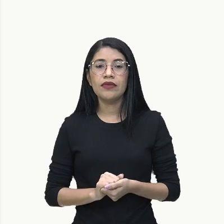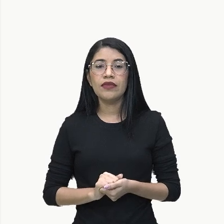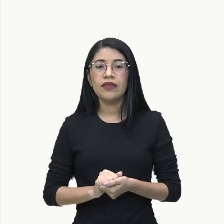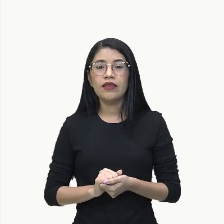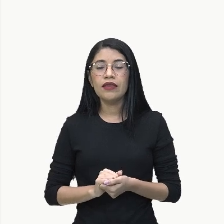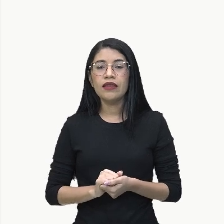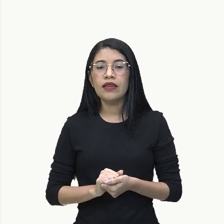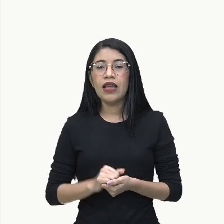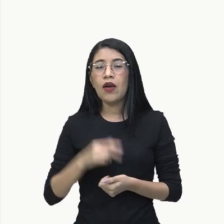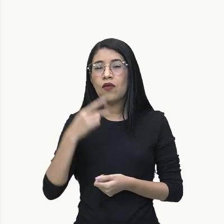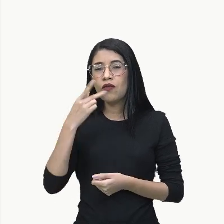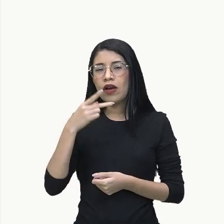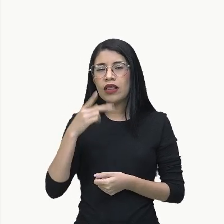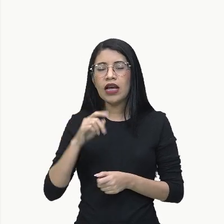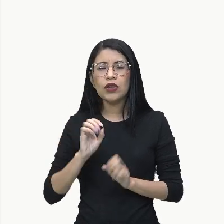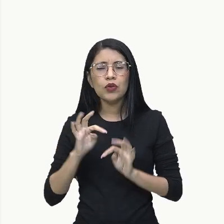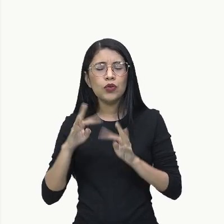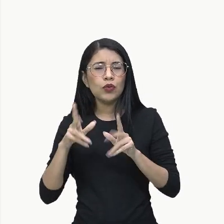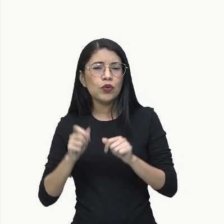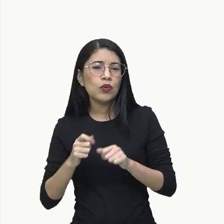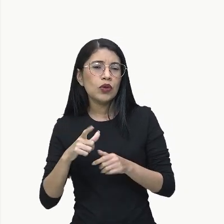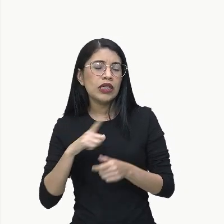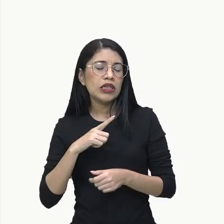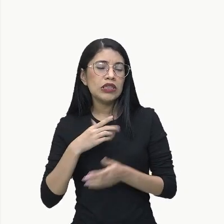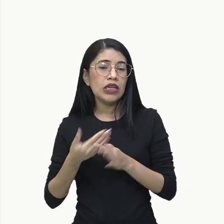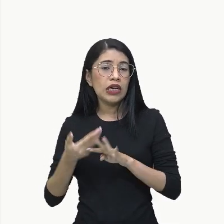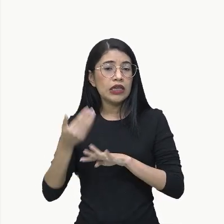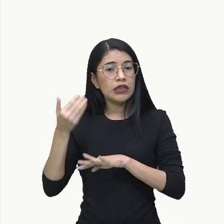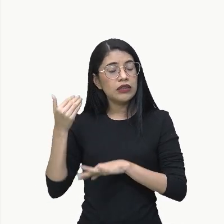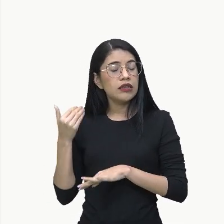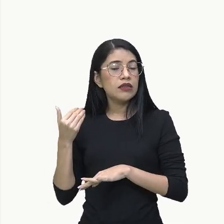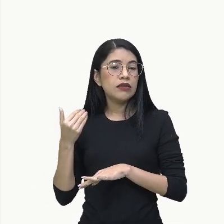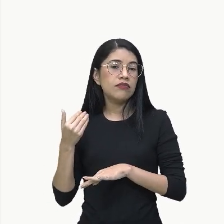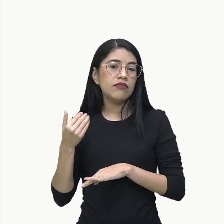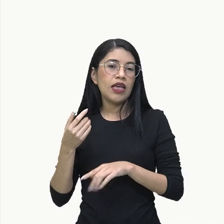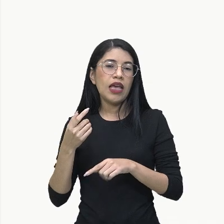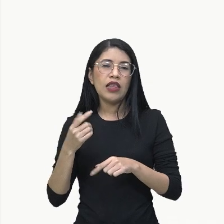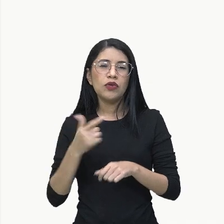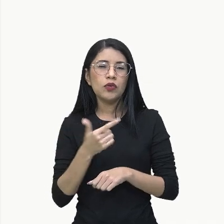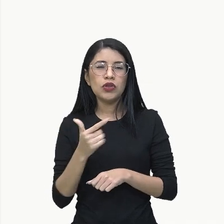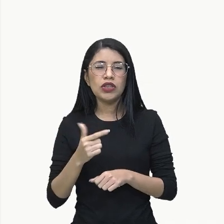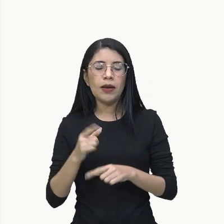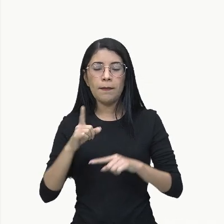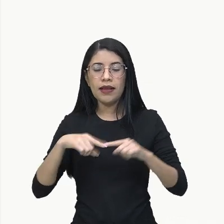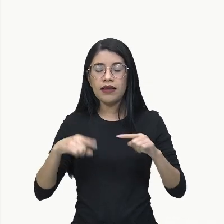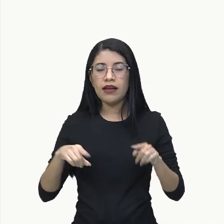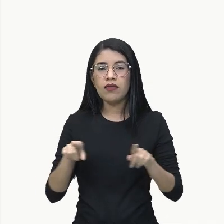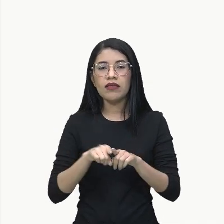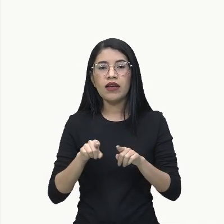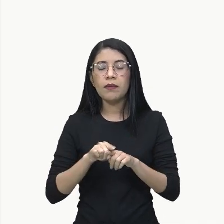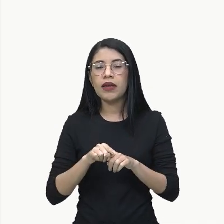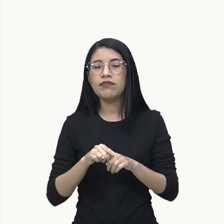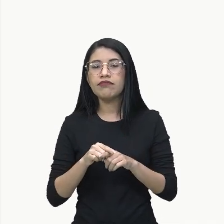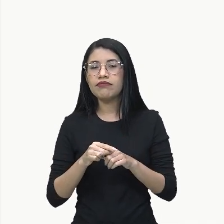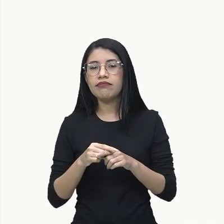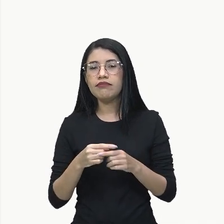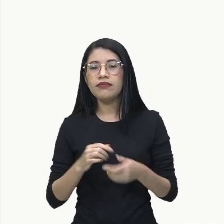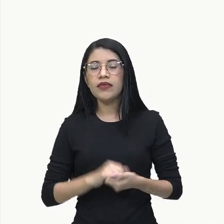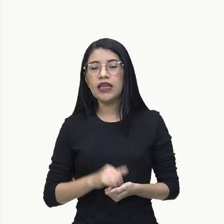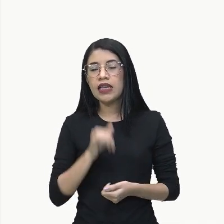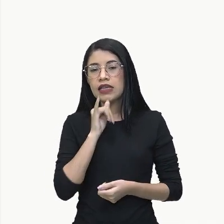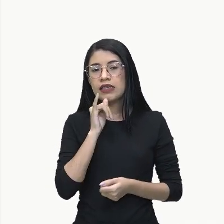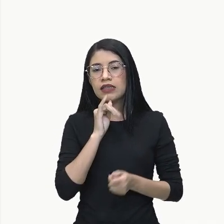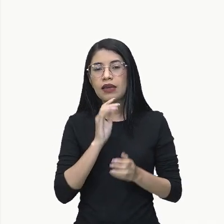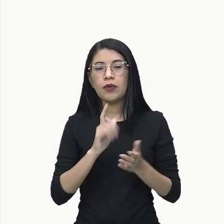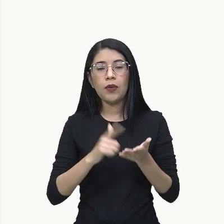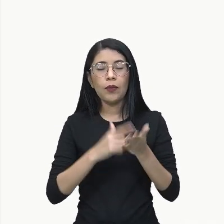palavra, tudo isso que você tinha, tanto imaterial como material, né? A biblioteca, a lavra